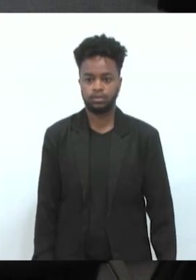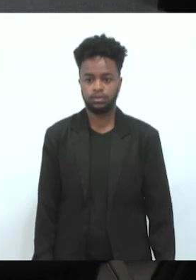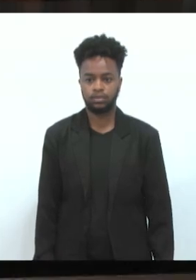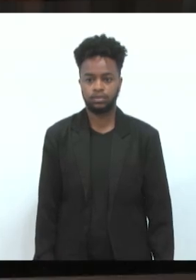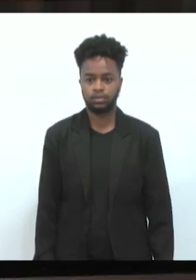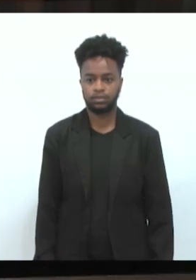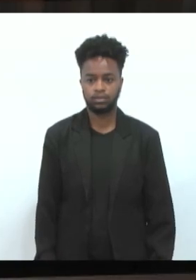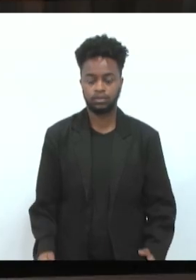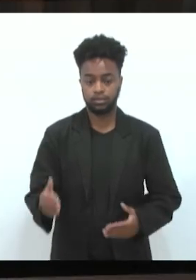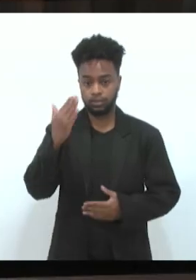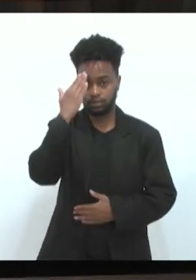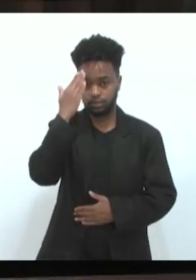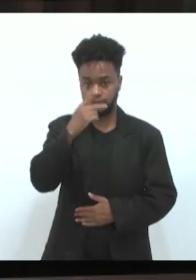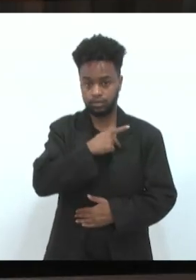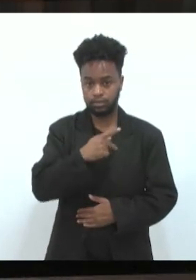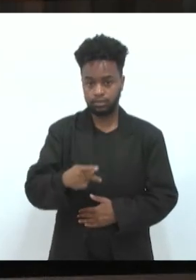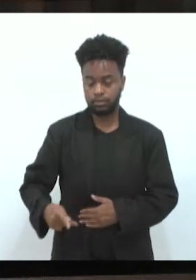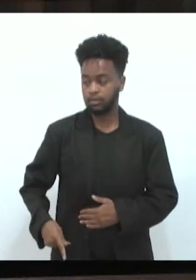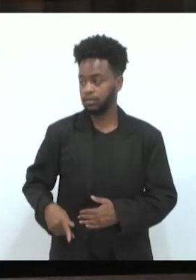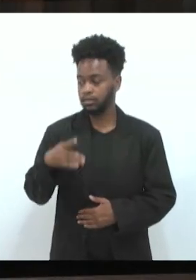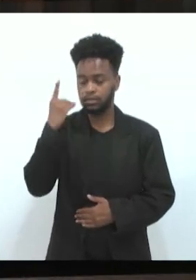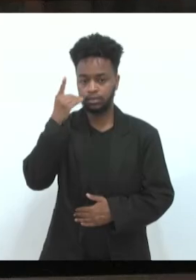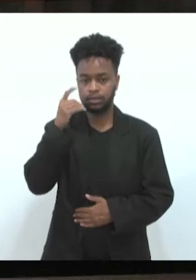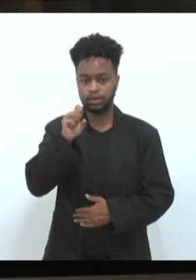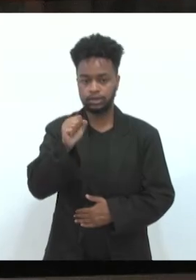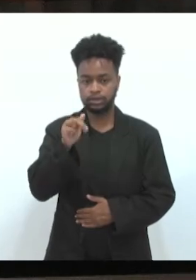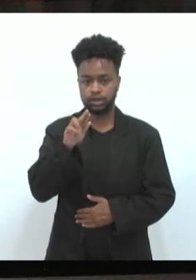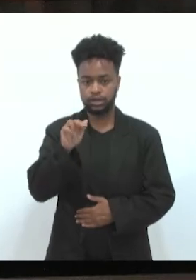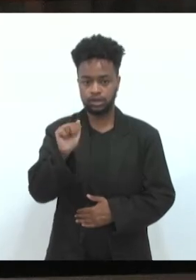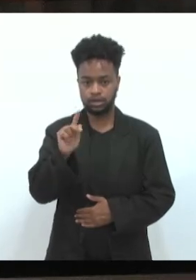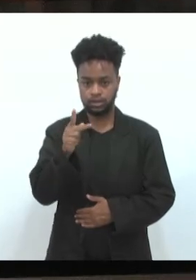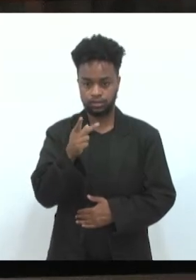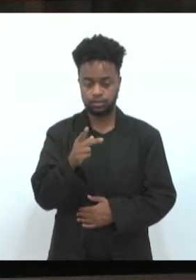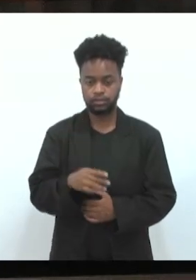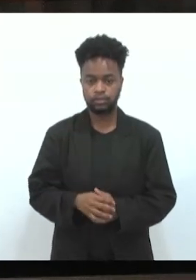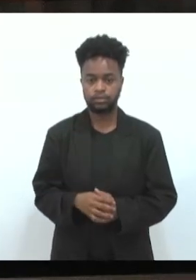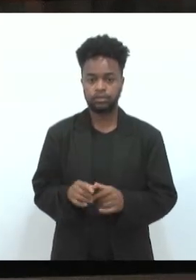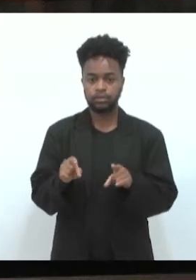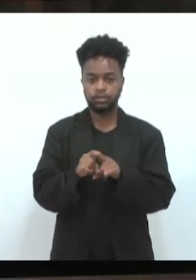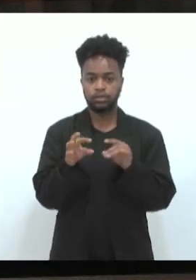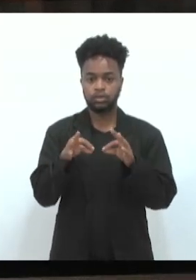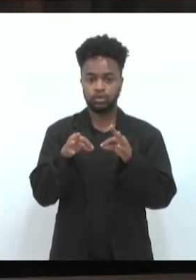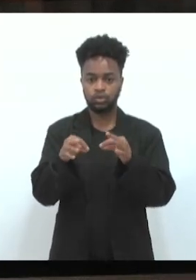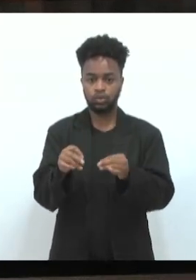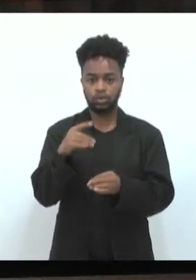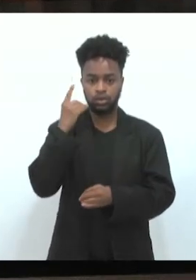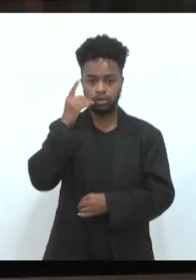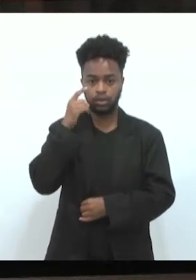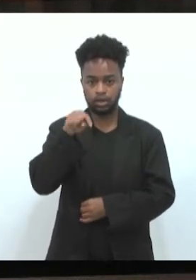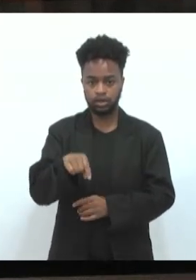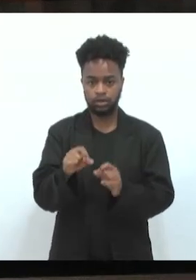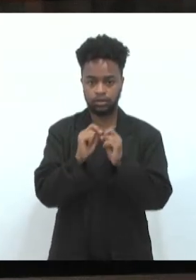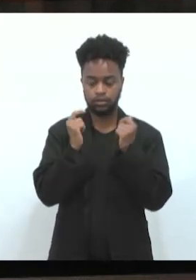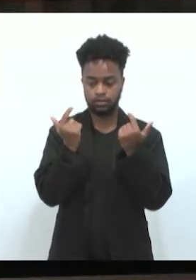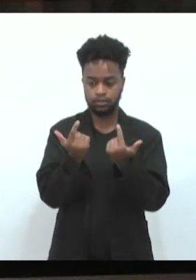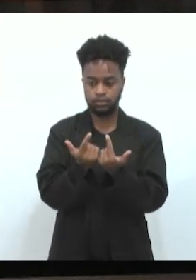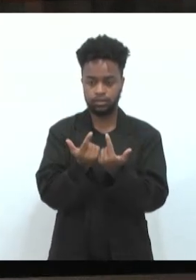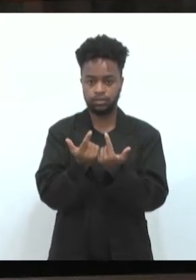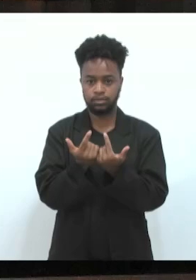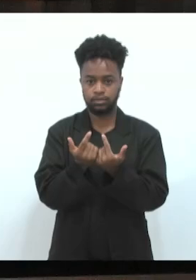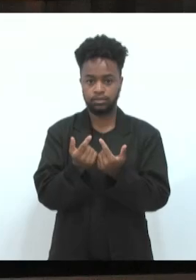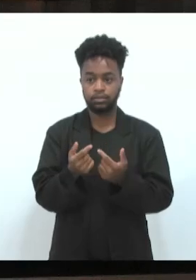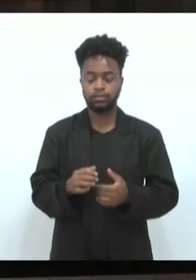Muito obrigado, presidenta deputada Sara Pôncio, todos os colegas aqui da Assembleia Legislativa.